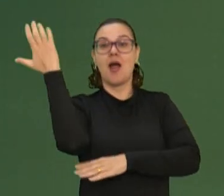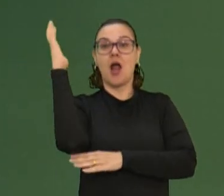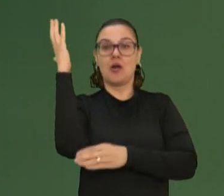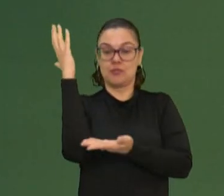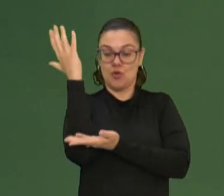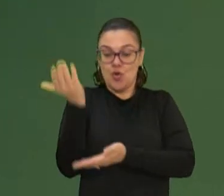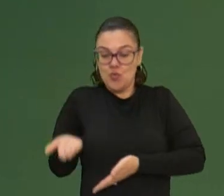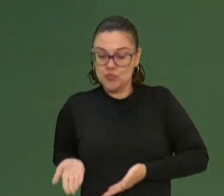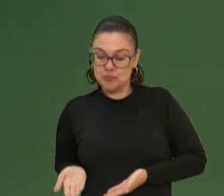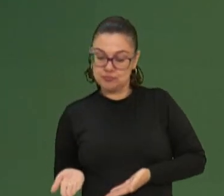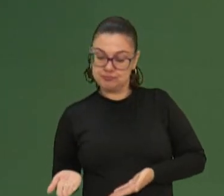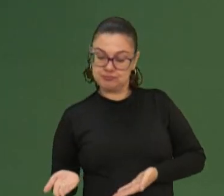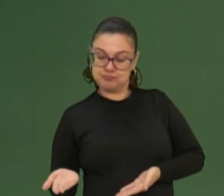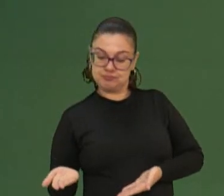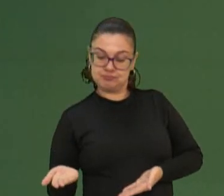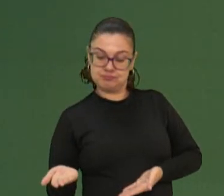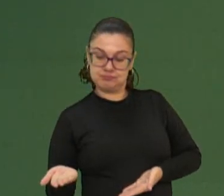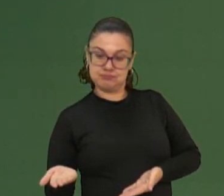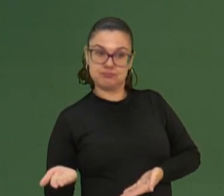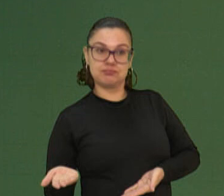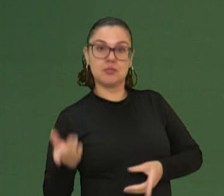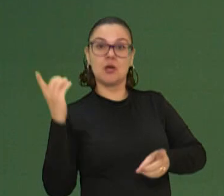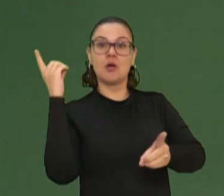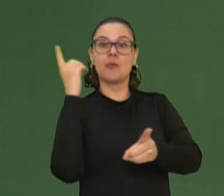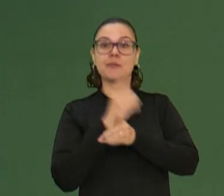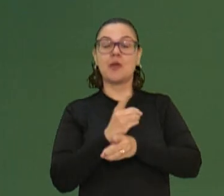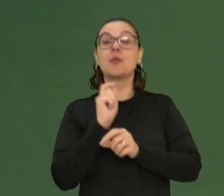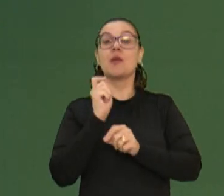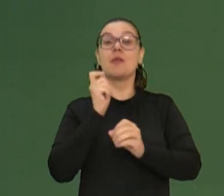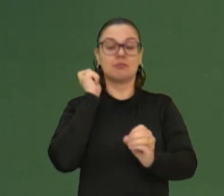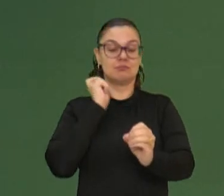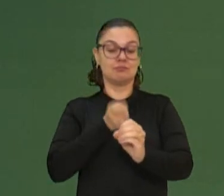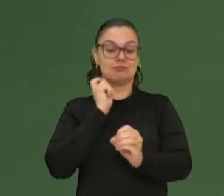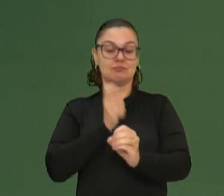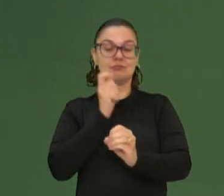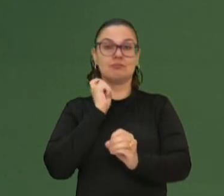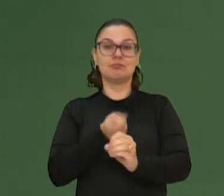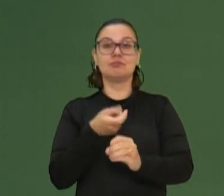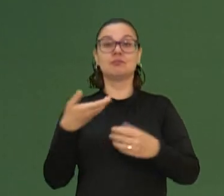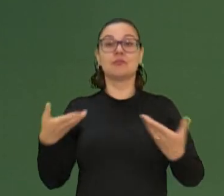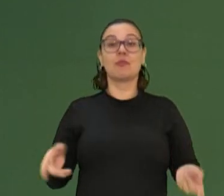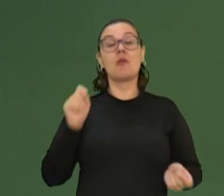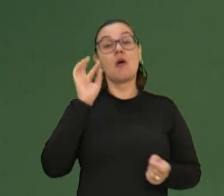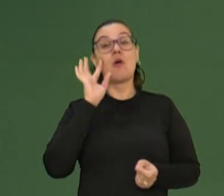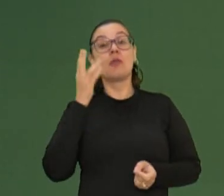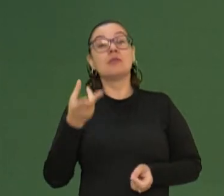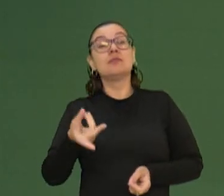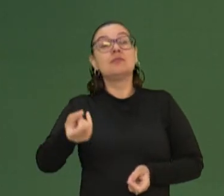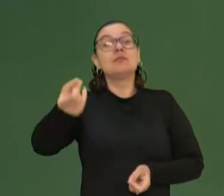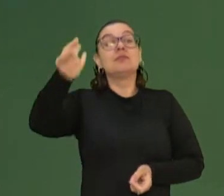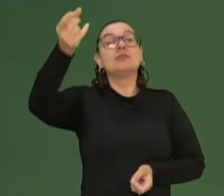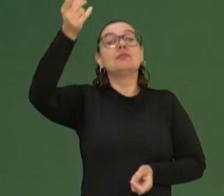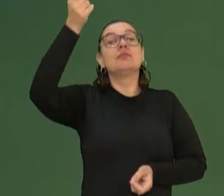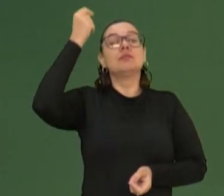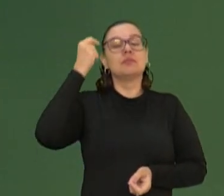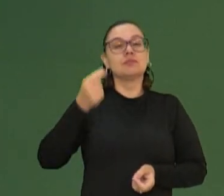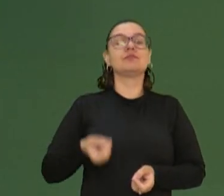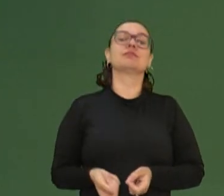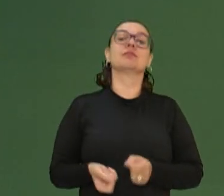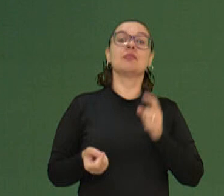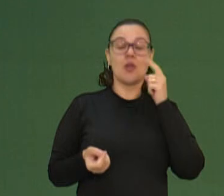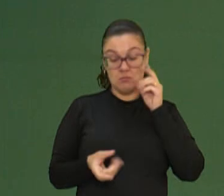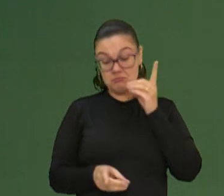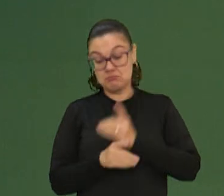fazer uma mesa, e quando estavam serrando o cedro, acharam um prego lá no meio, que provavelmente pregaram alguma coisa quando aquela árvore era muito mais